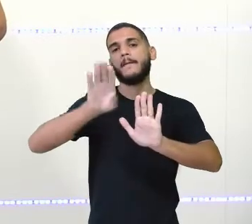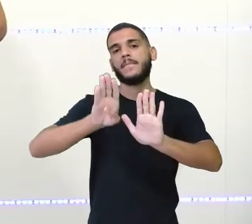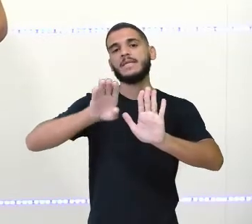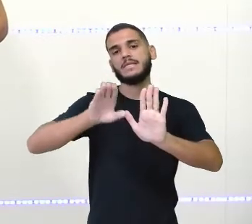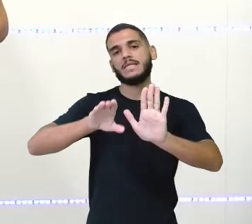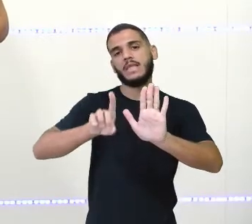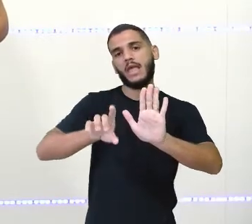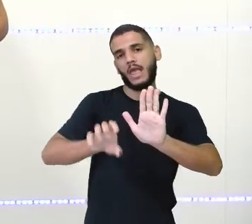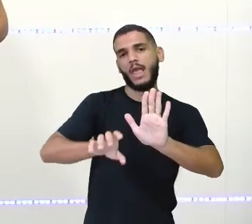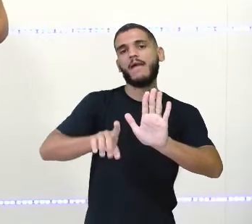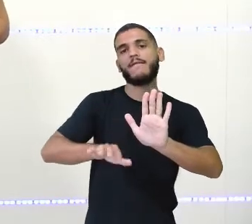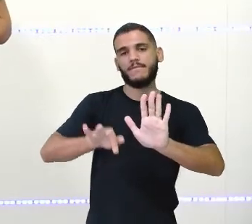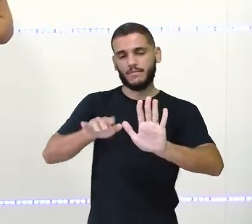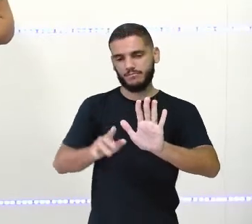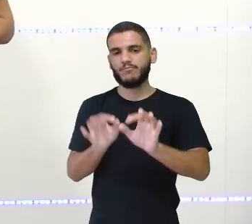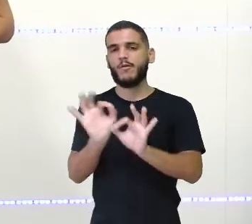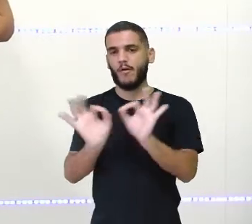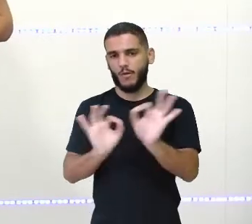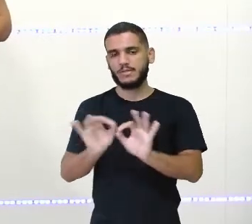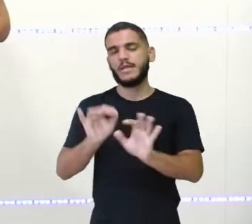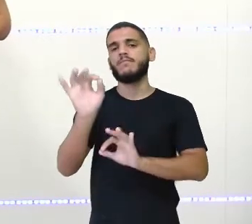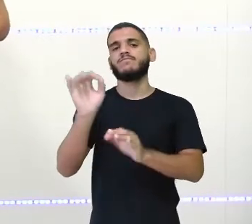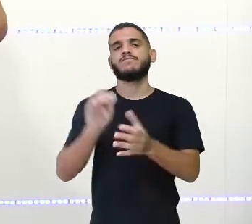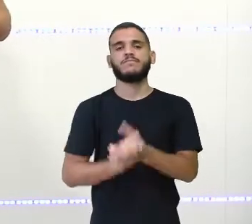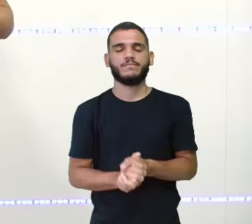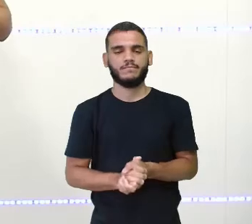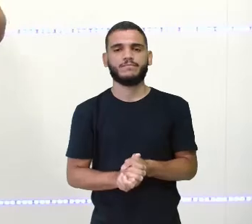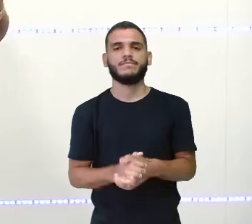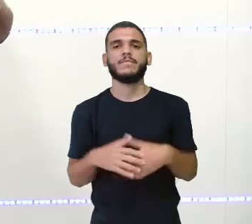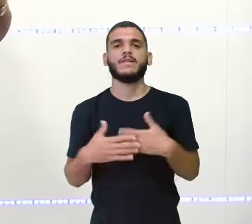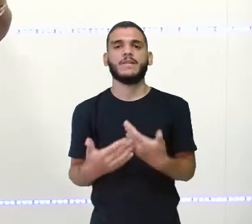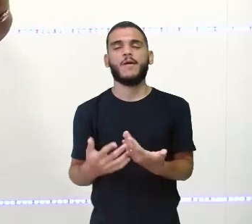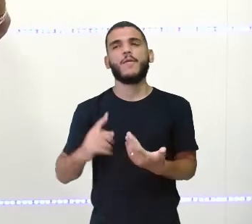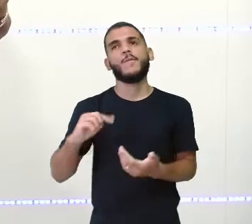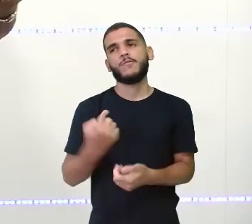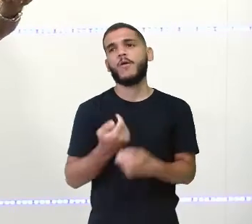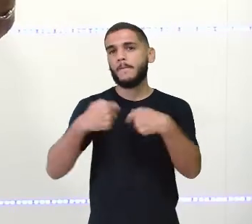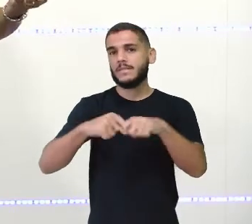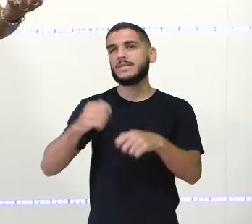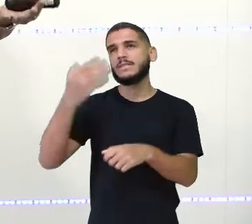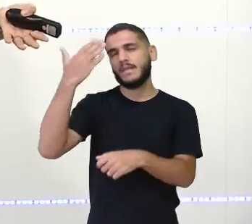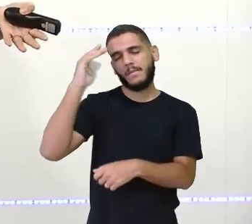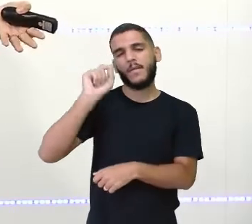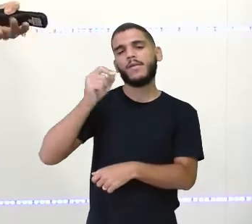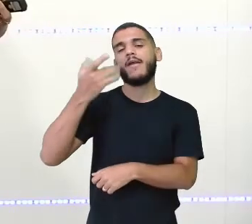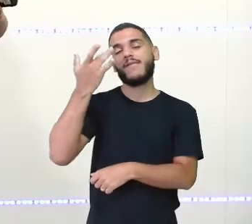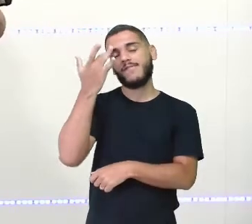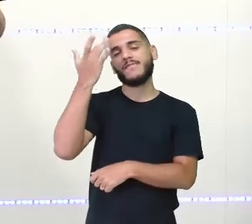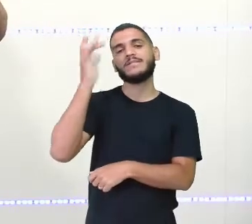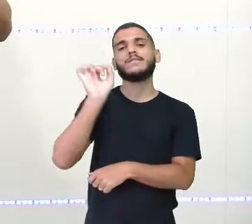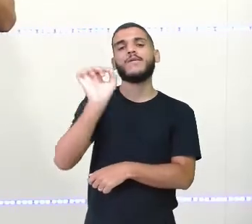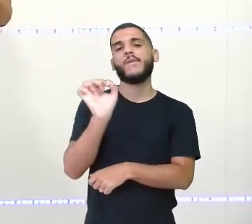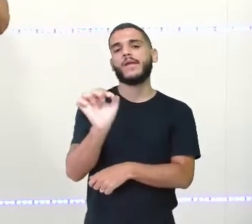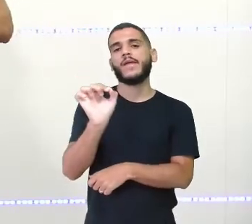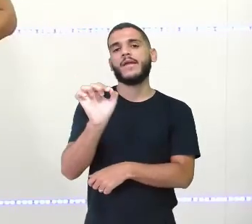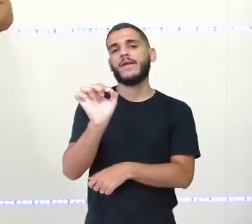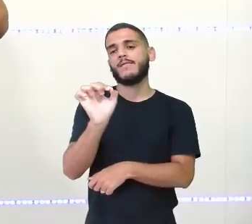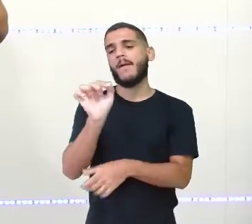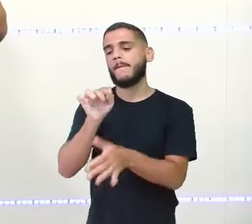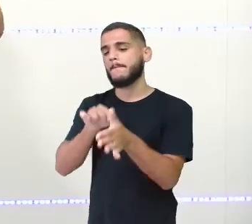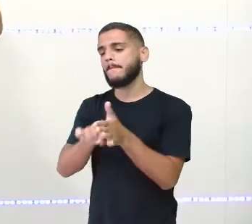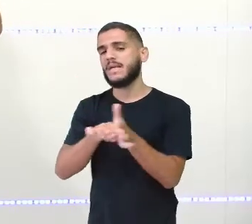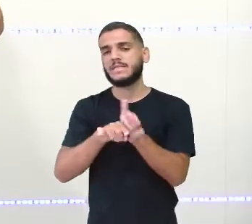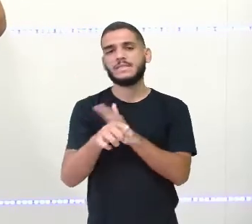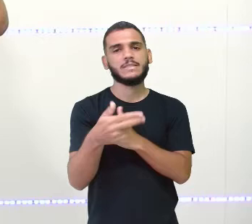Você precisa saber a ordem alfabética e, assim, dessa forma, vai facilitar a sua busca